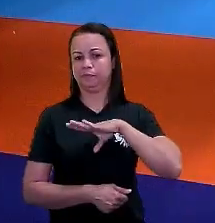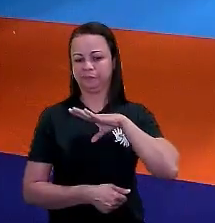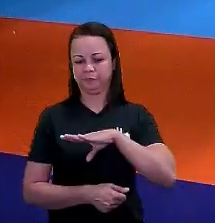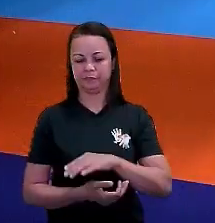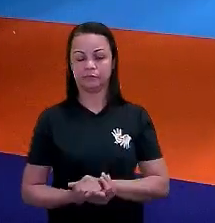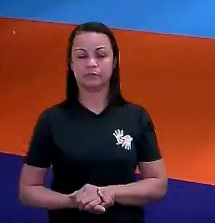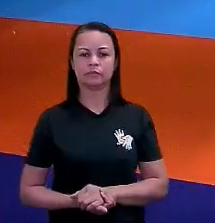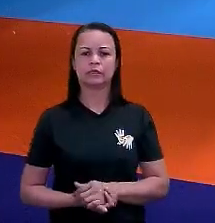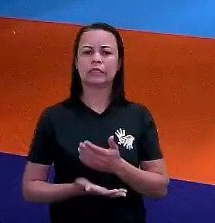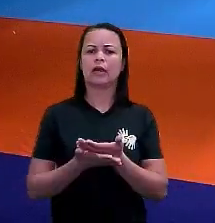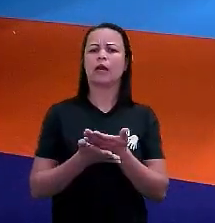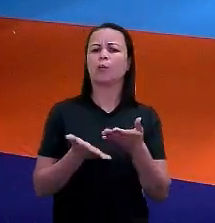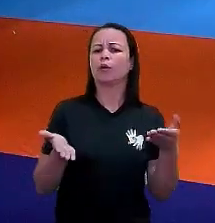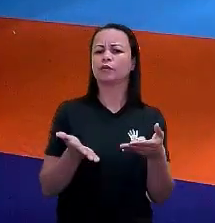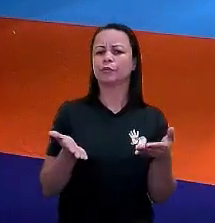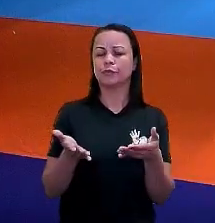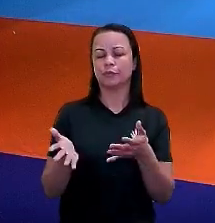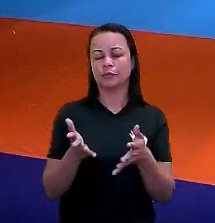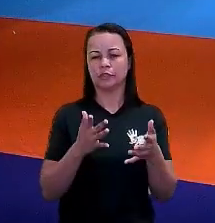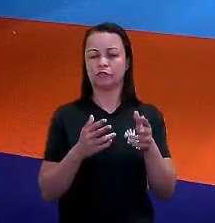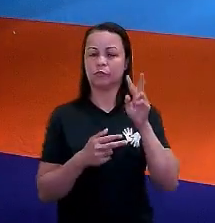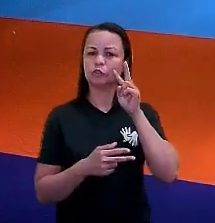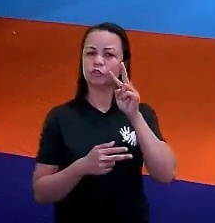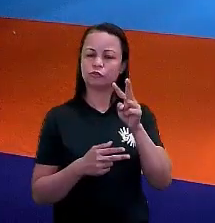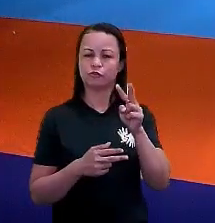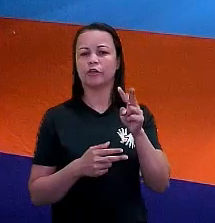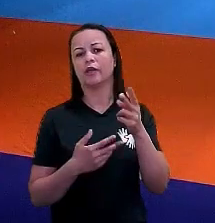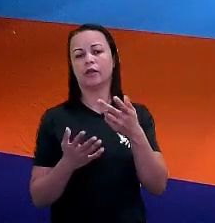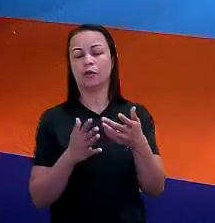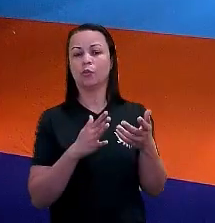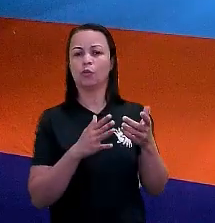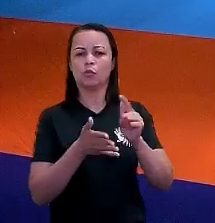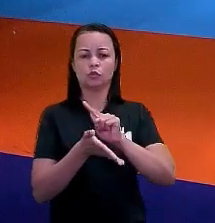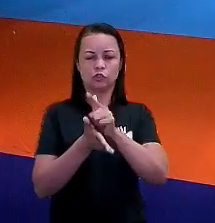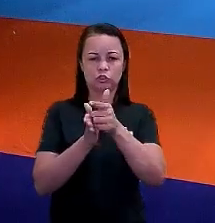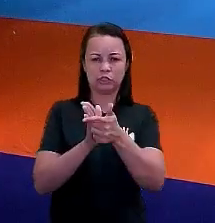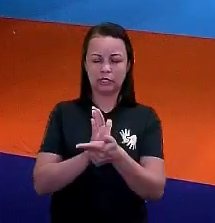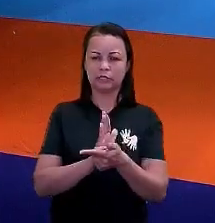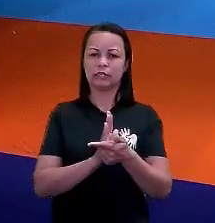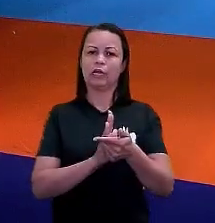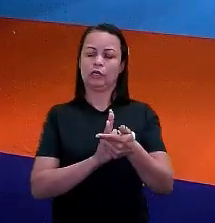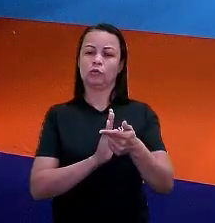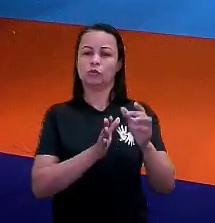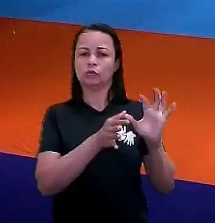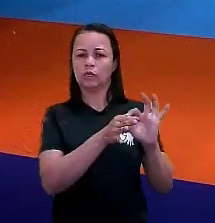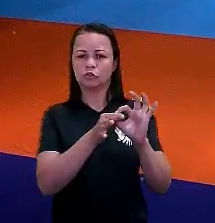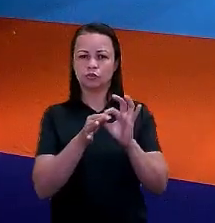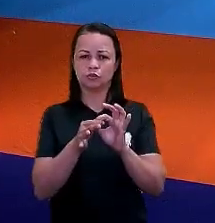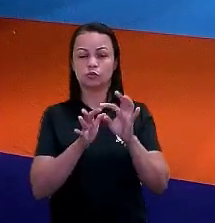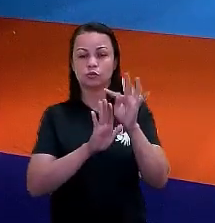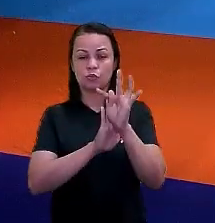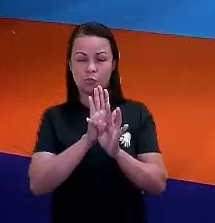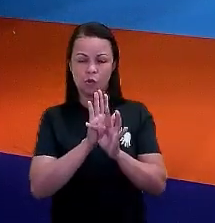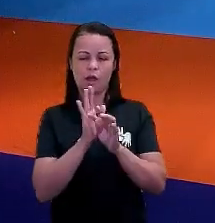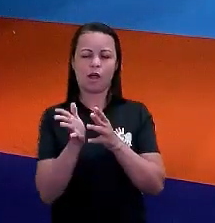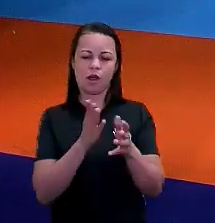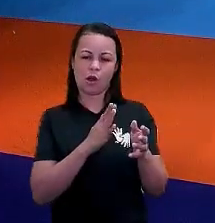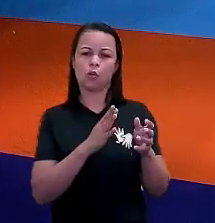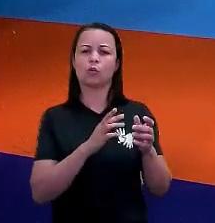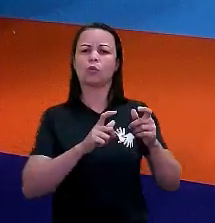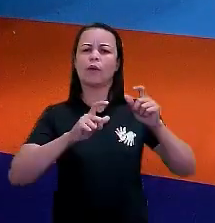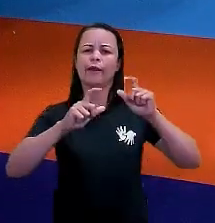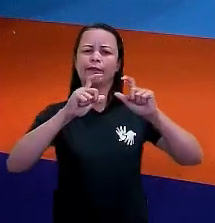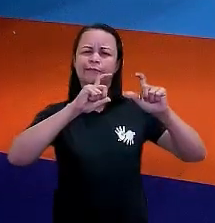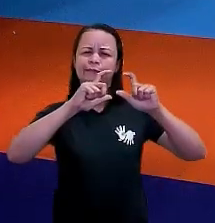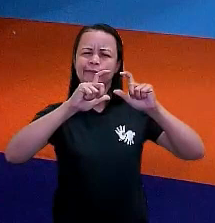gente vai ver aqui, ó, o gênero textual que chamamos de tirinhas. Quem aqui já leu alguma tirinha, já viu